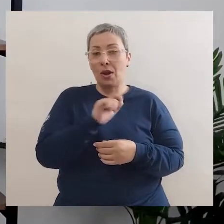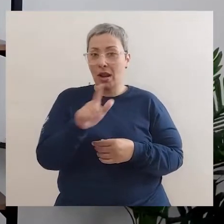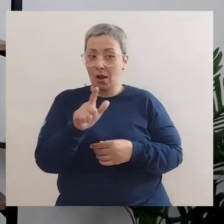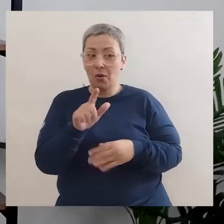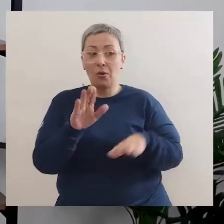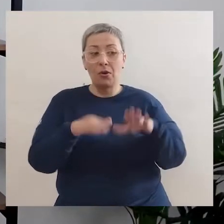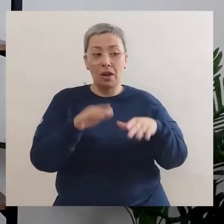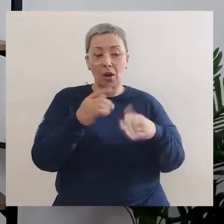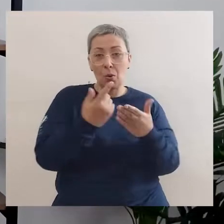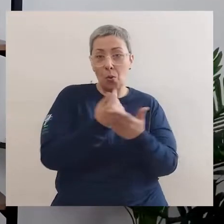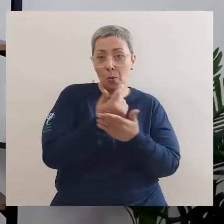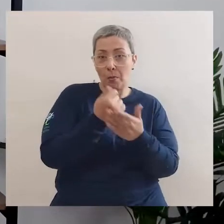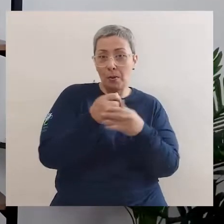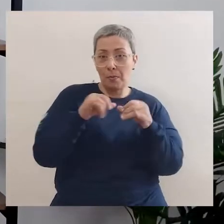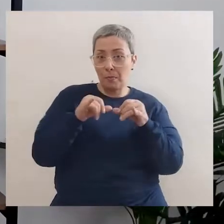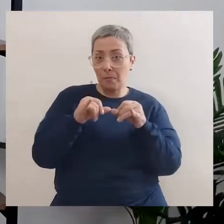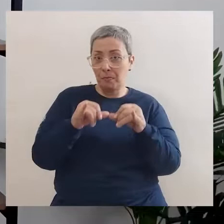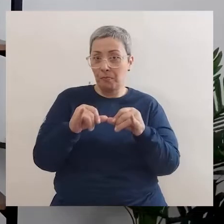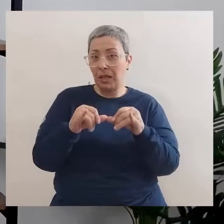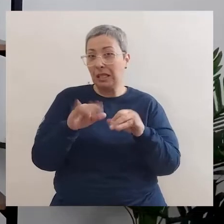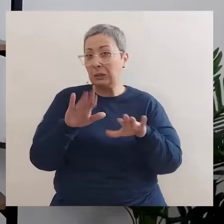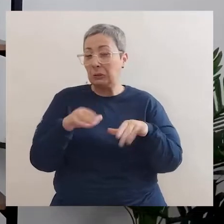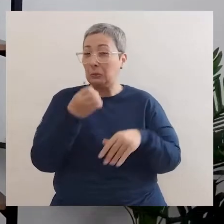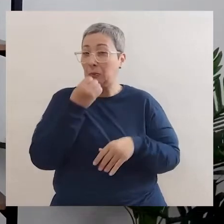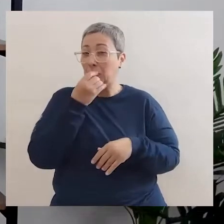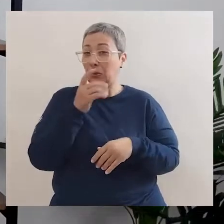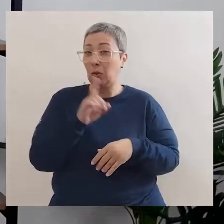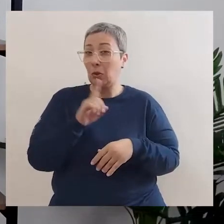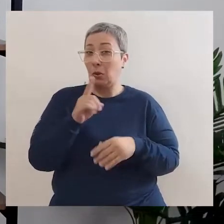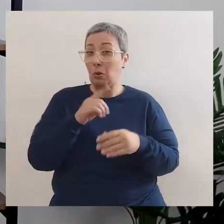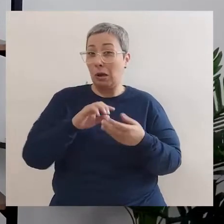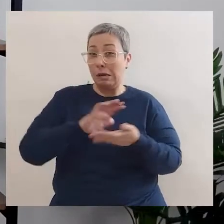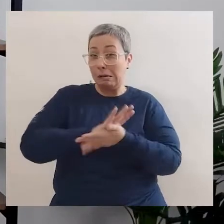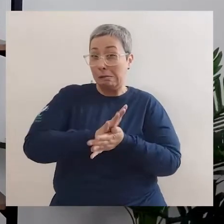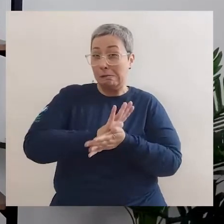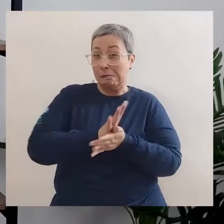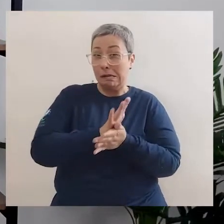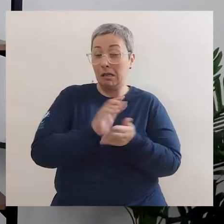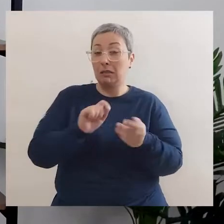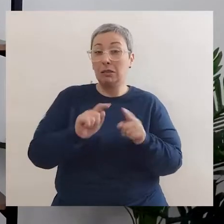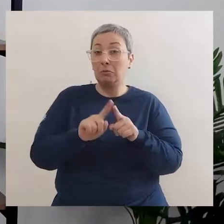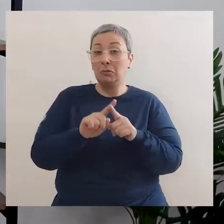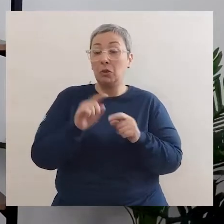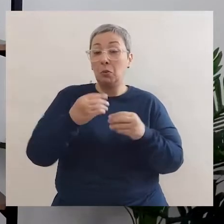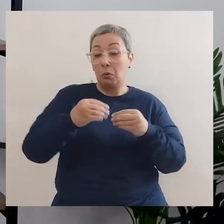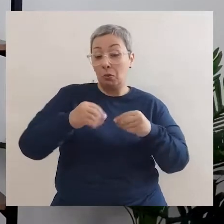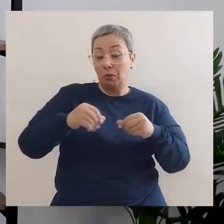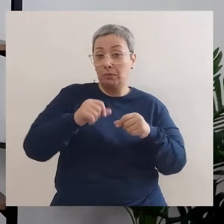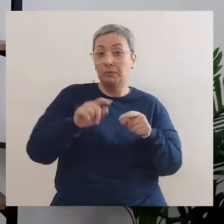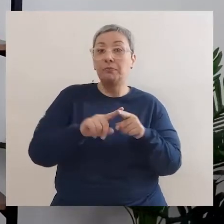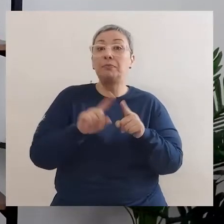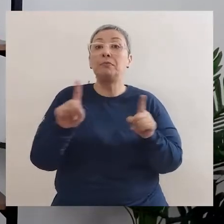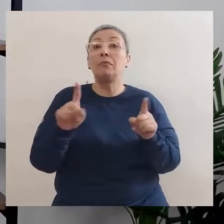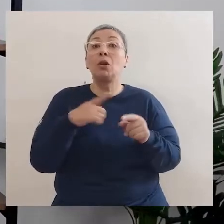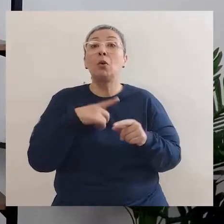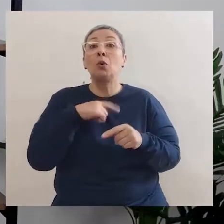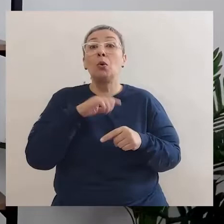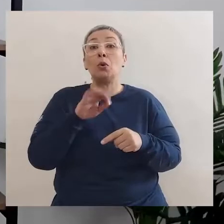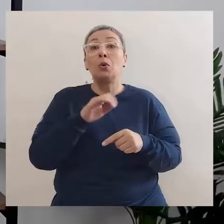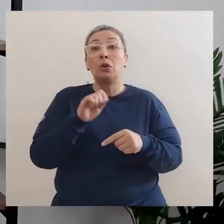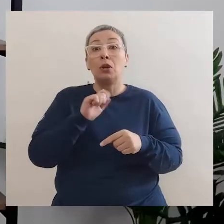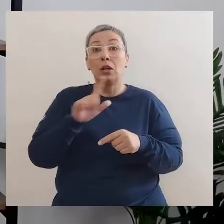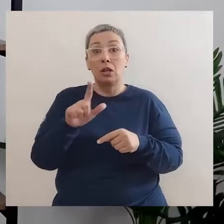muito triturado, né? Assim, não é muito refinado. E o coloral o urucum que o indígena